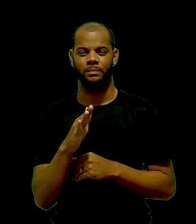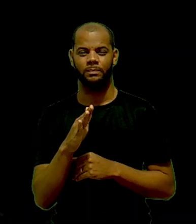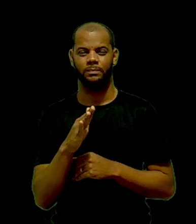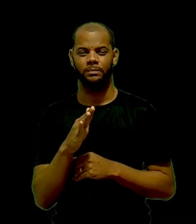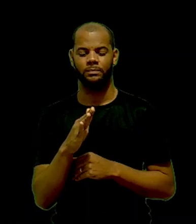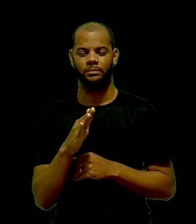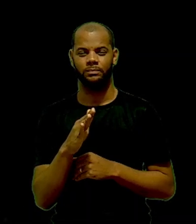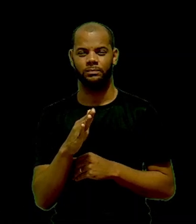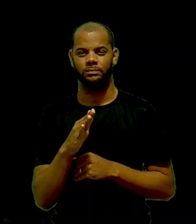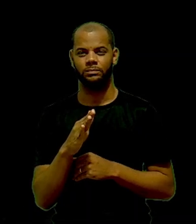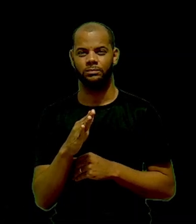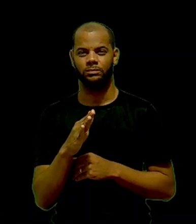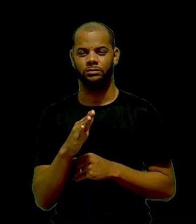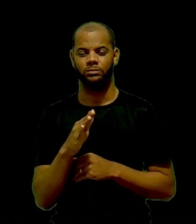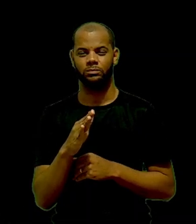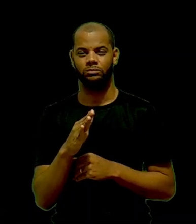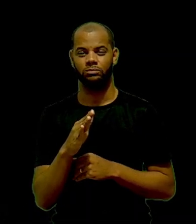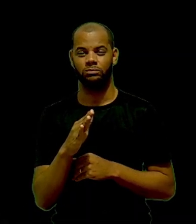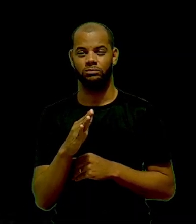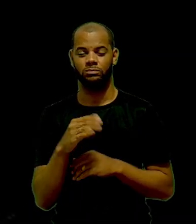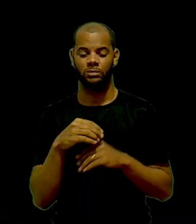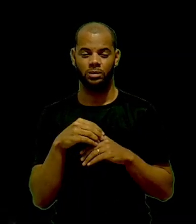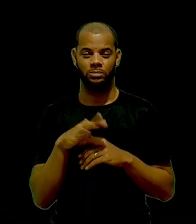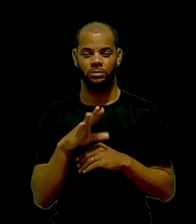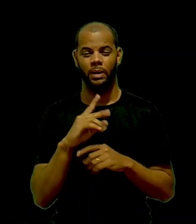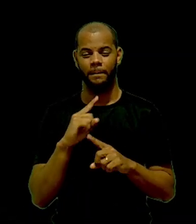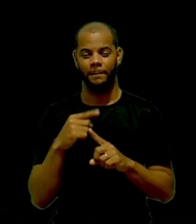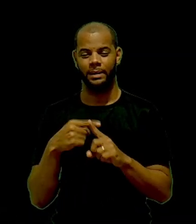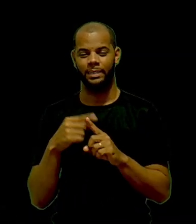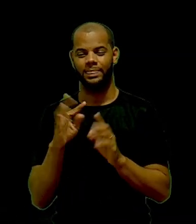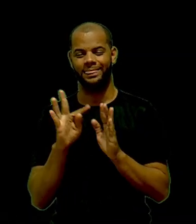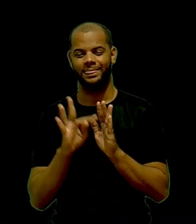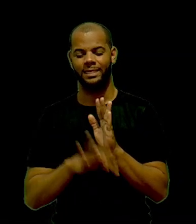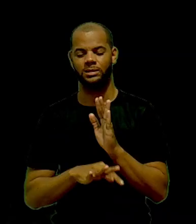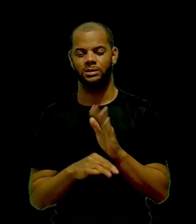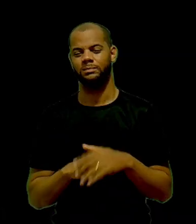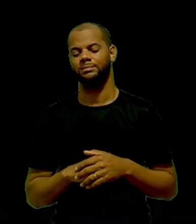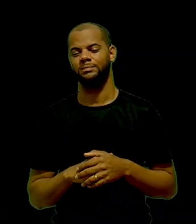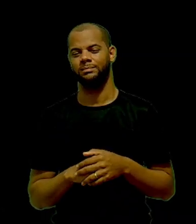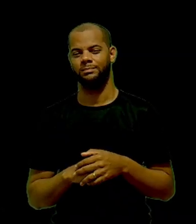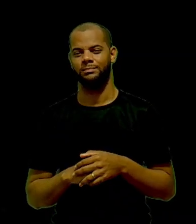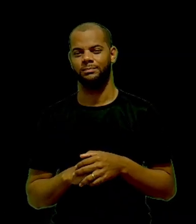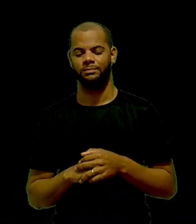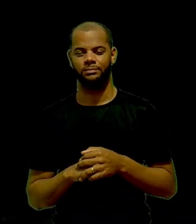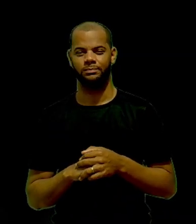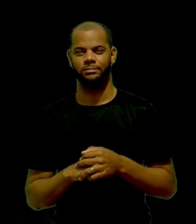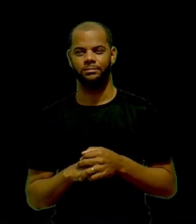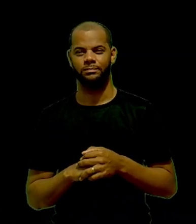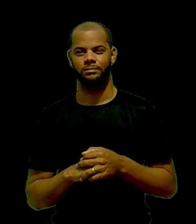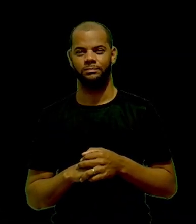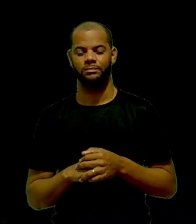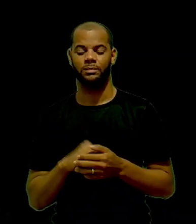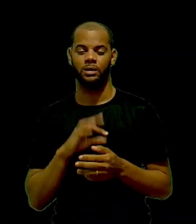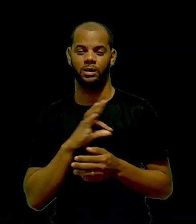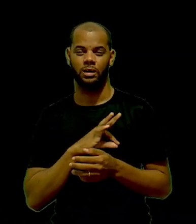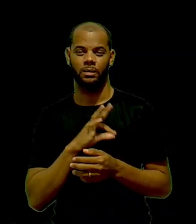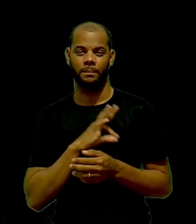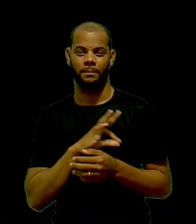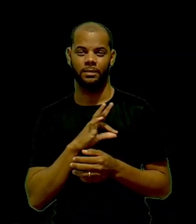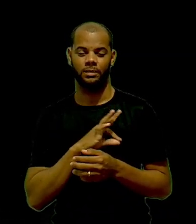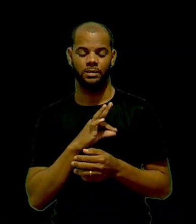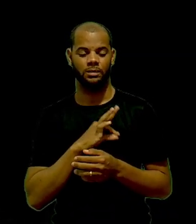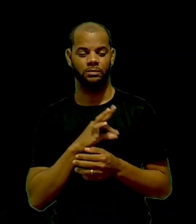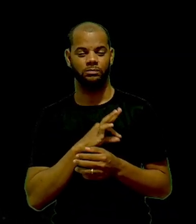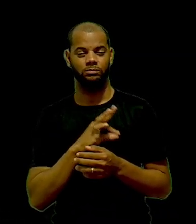valor do produto, o valor para importação, para taxas. Tá? E remuneração atrativa daquela